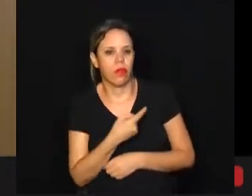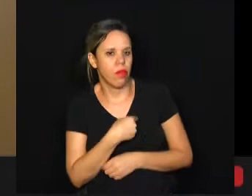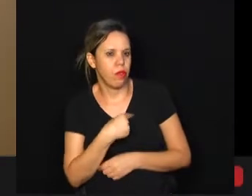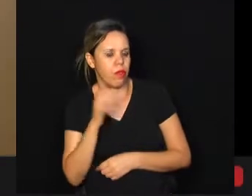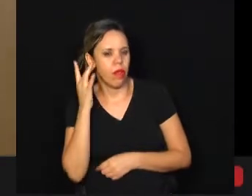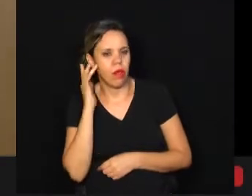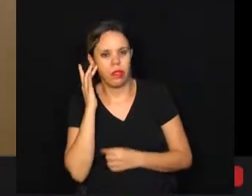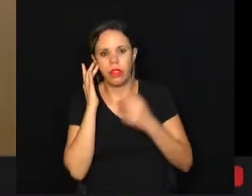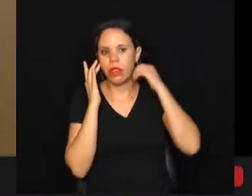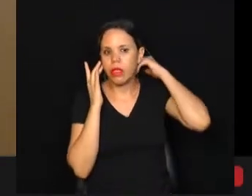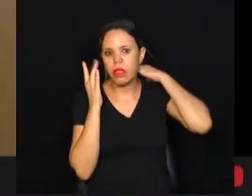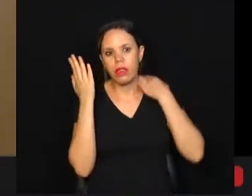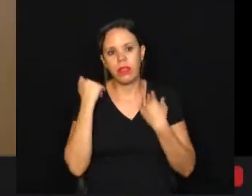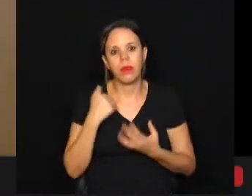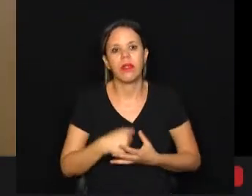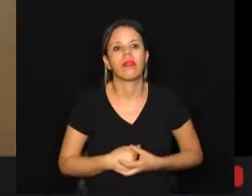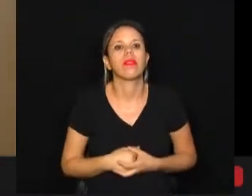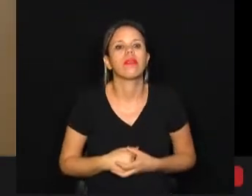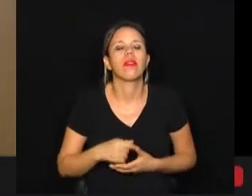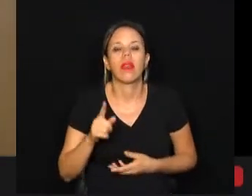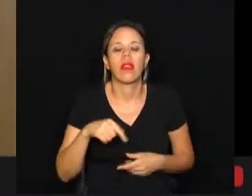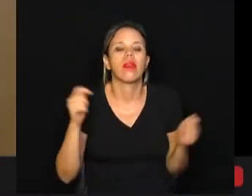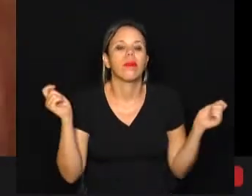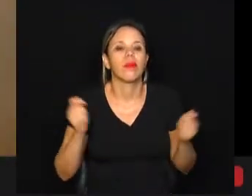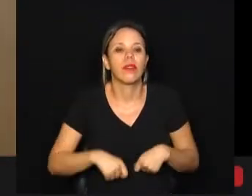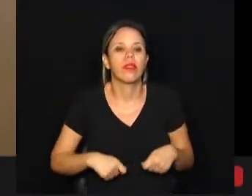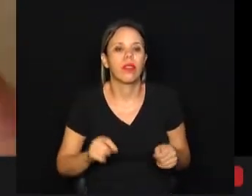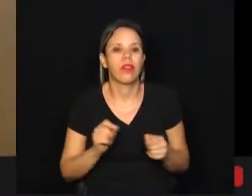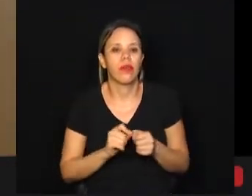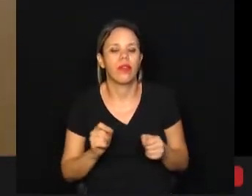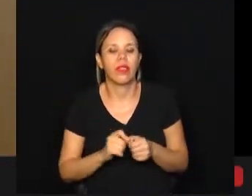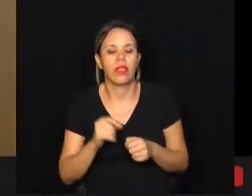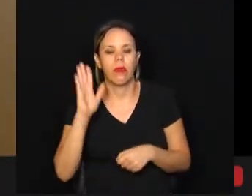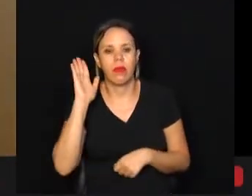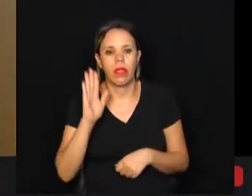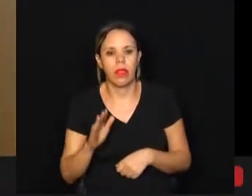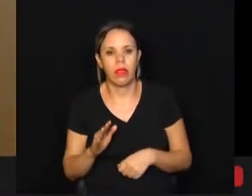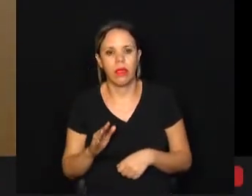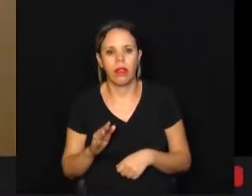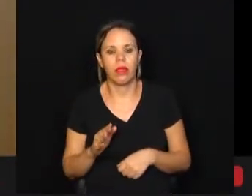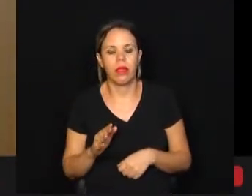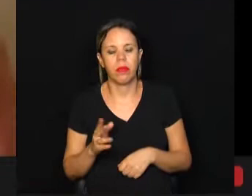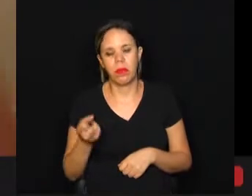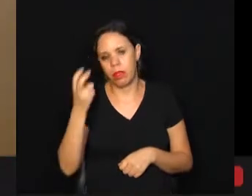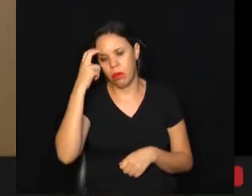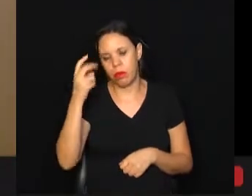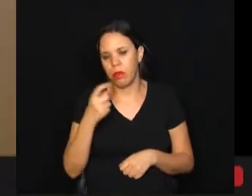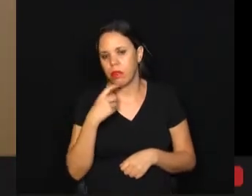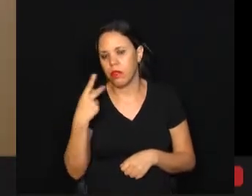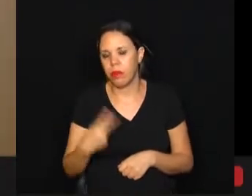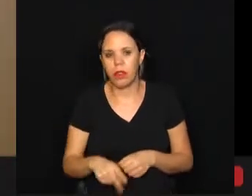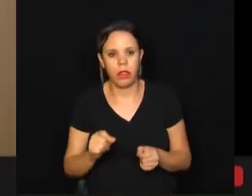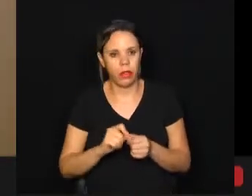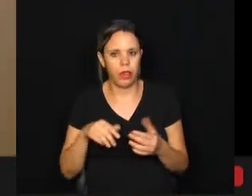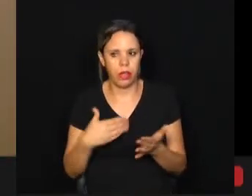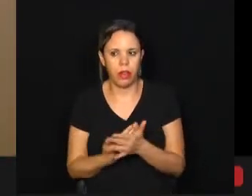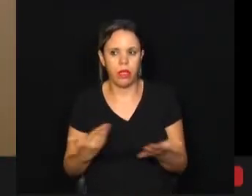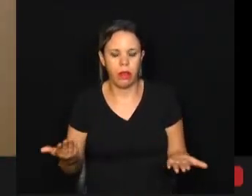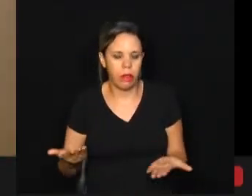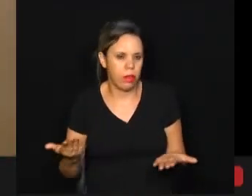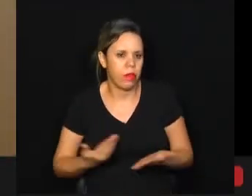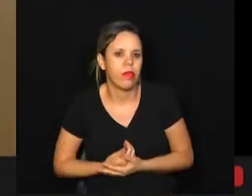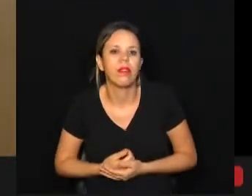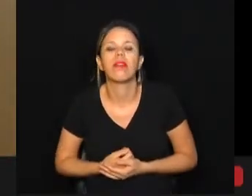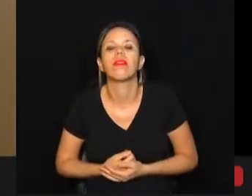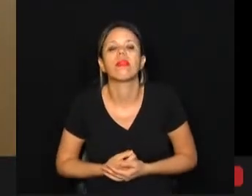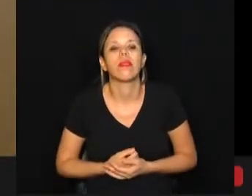ache e saiba que é possível fazer muito mais pela cultura de Campinas do que se fez até agora. Se, por um